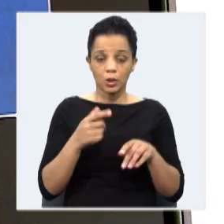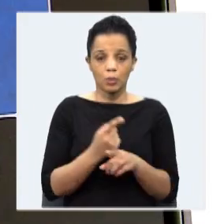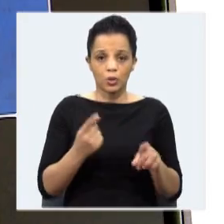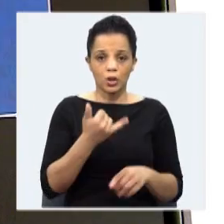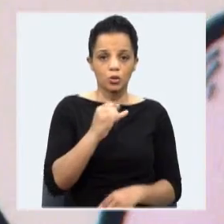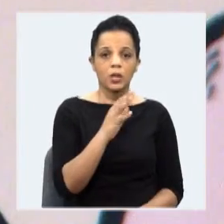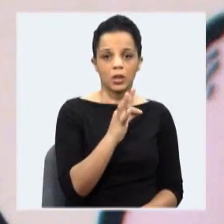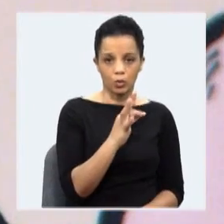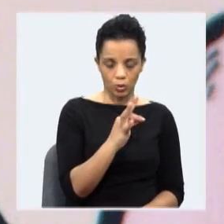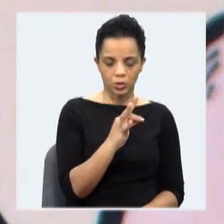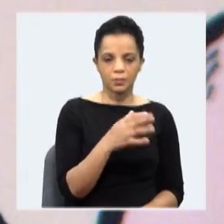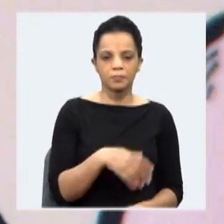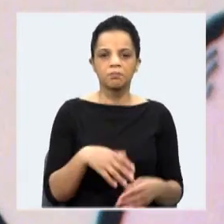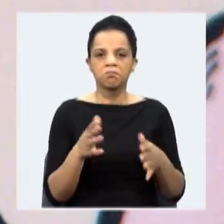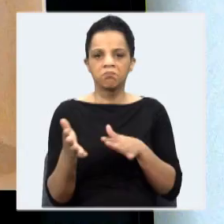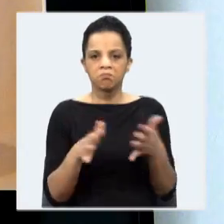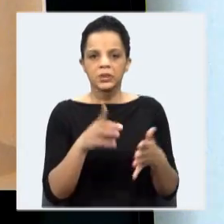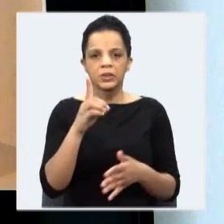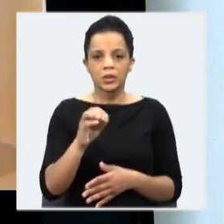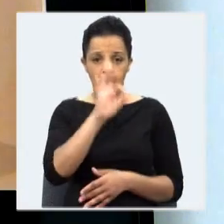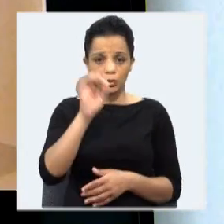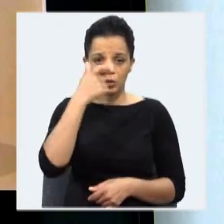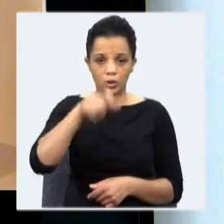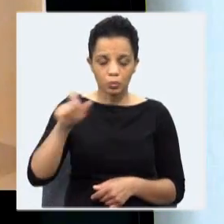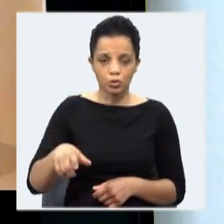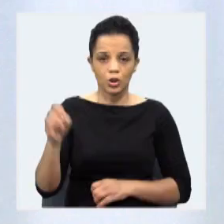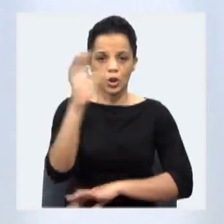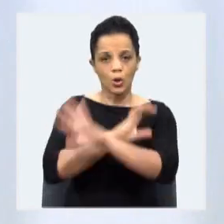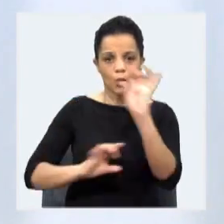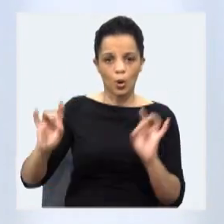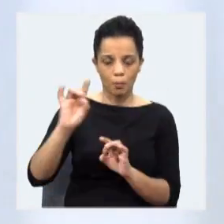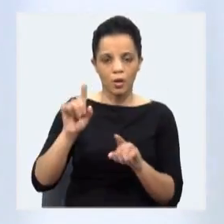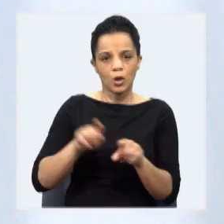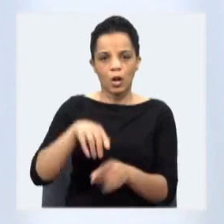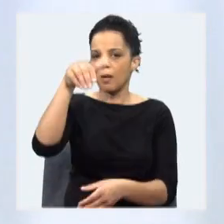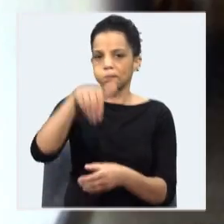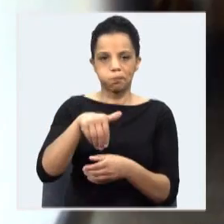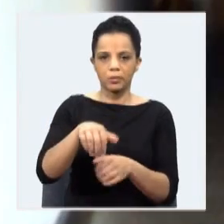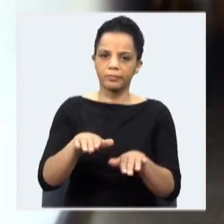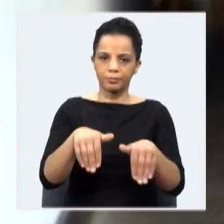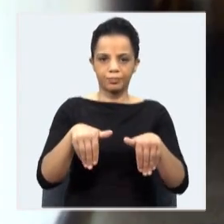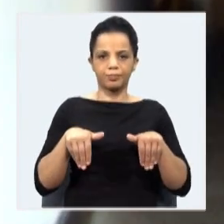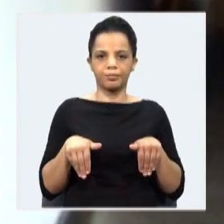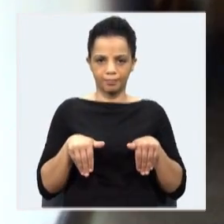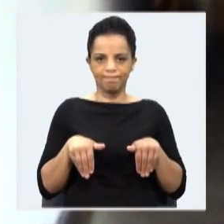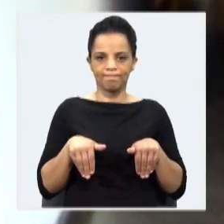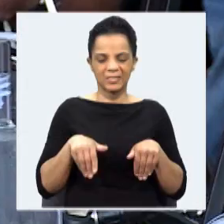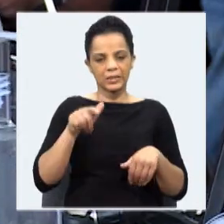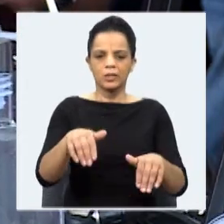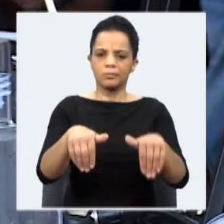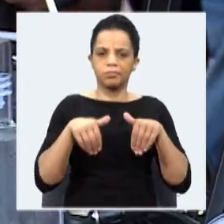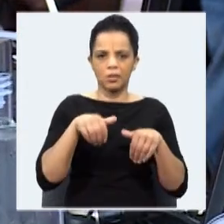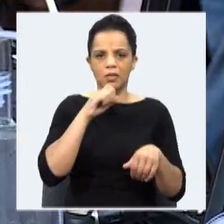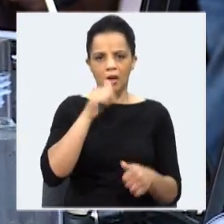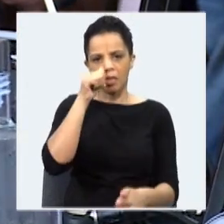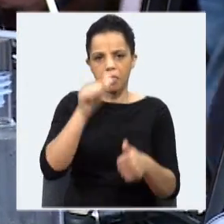abstenção. É que em 2014, cerca de 60% dos eleitores europeus não votaram. A abstenção